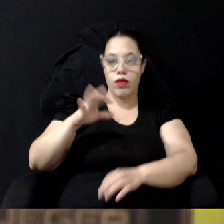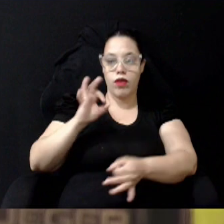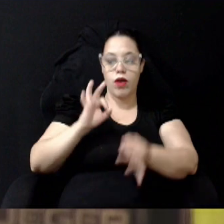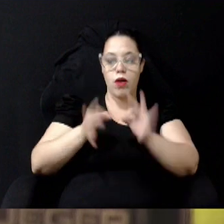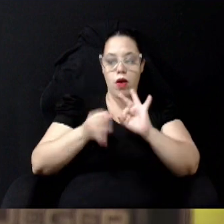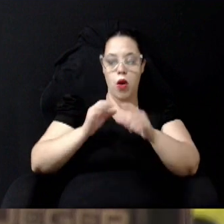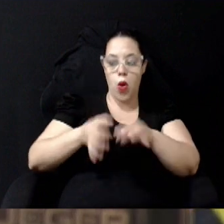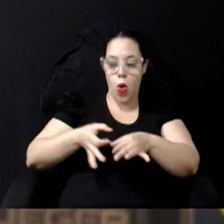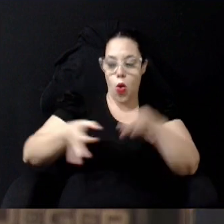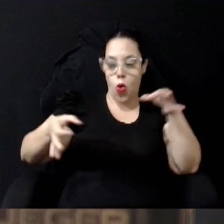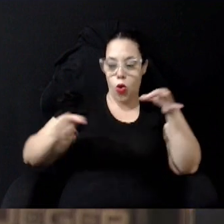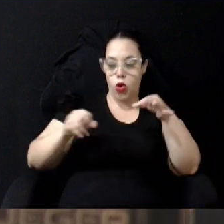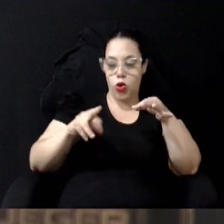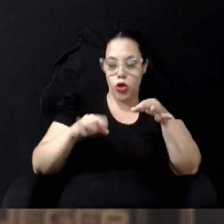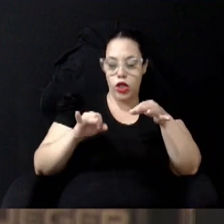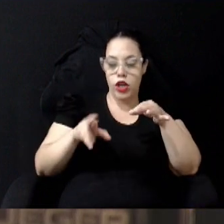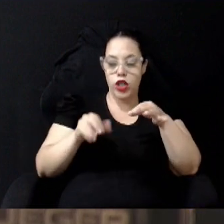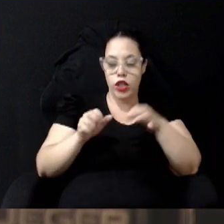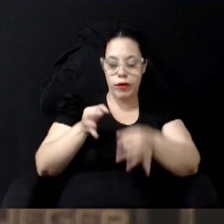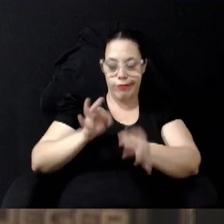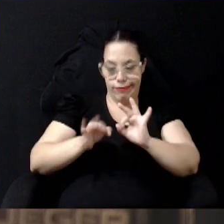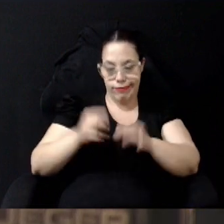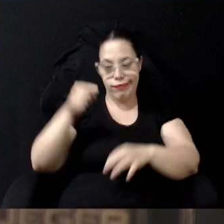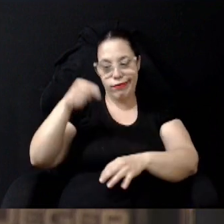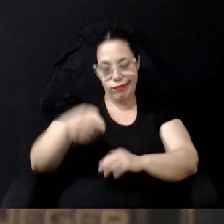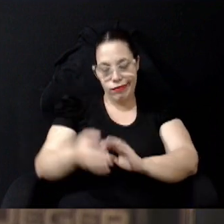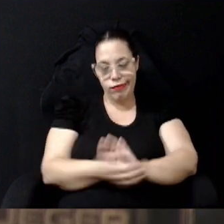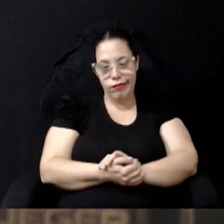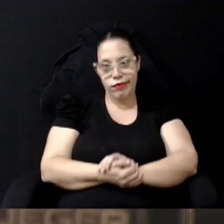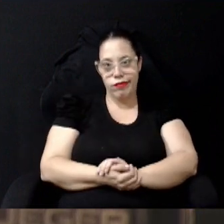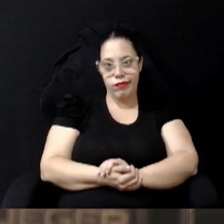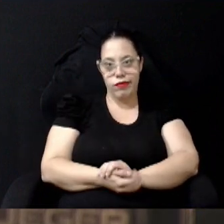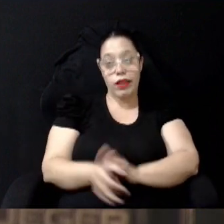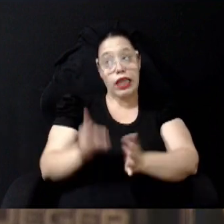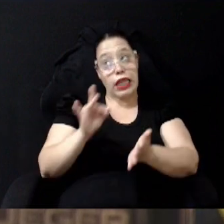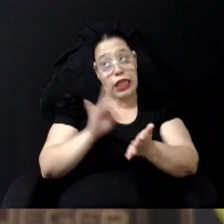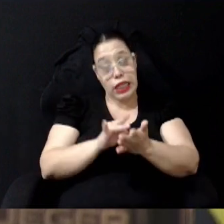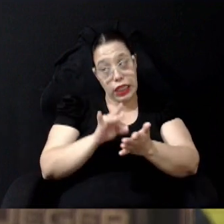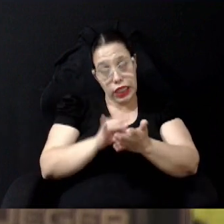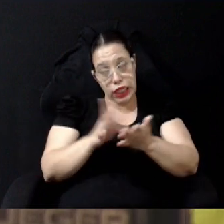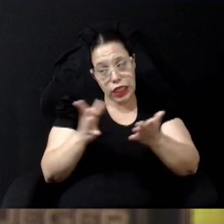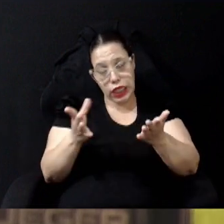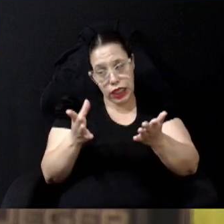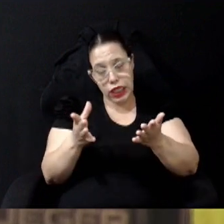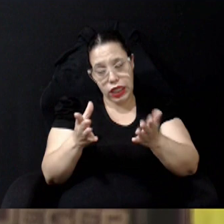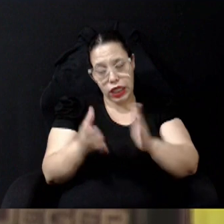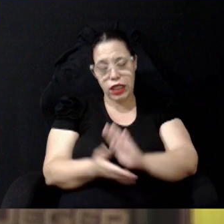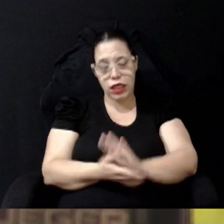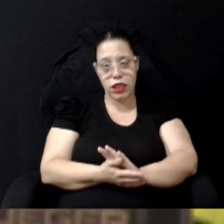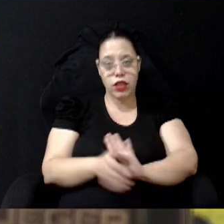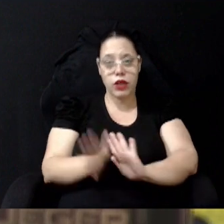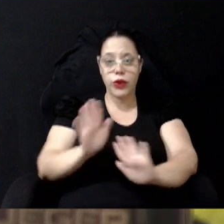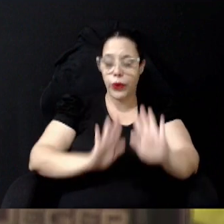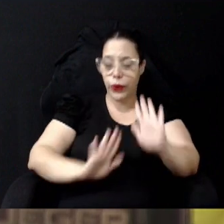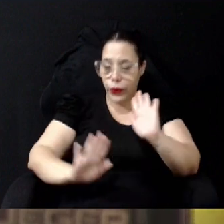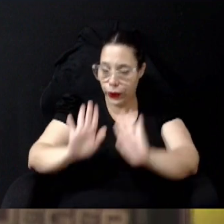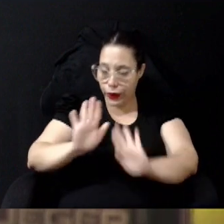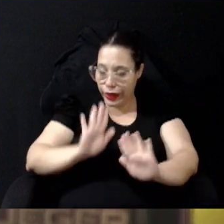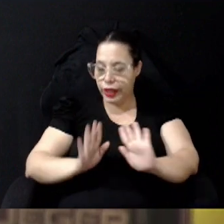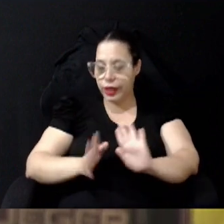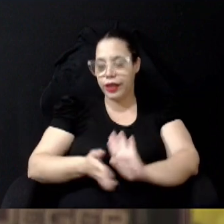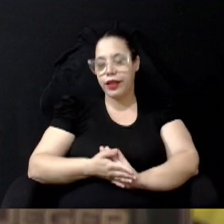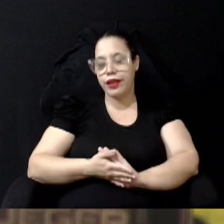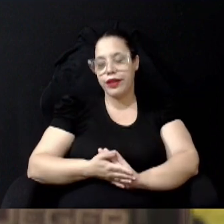cidade. E a bem da verdade, né, ela está meio descuidada, né? Para nós que